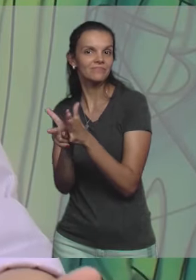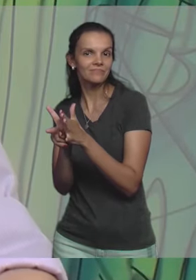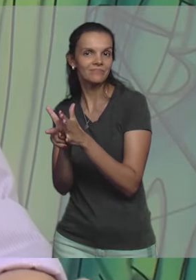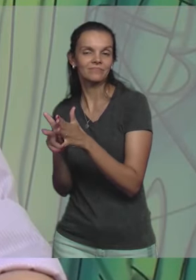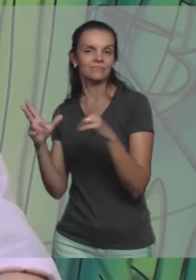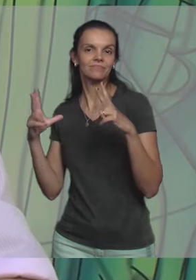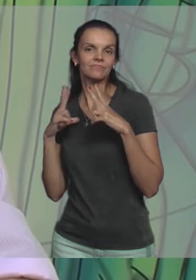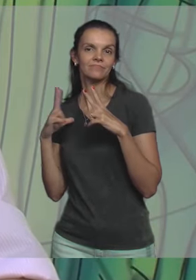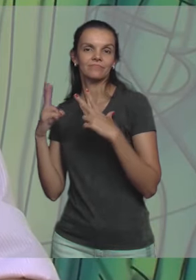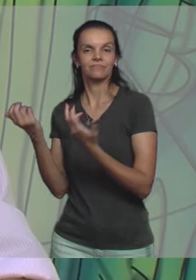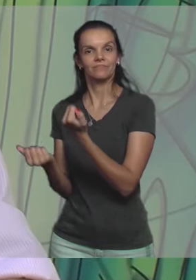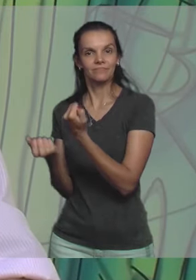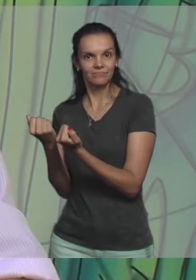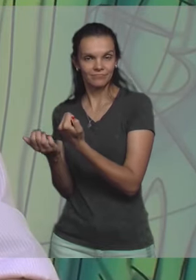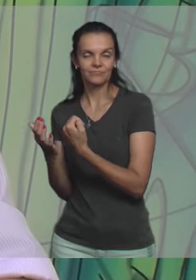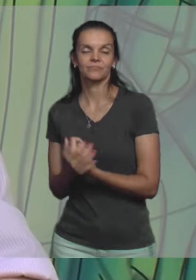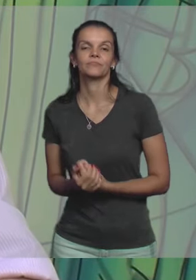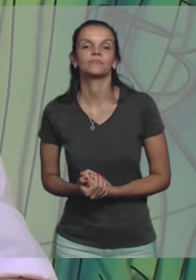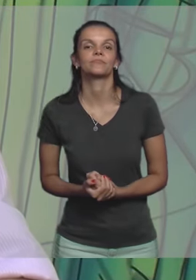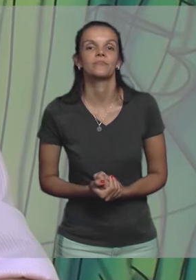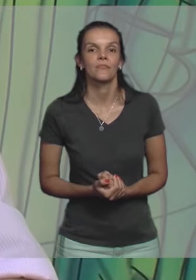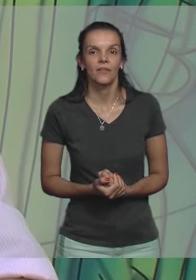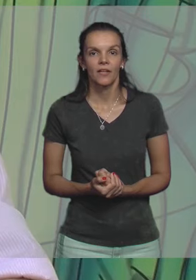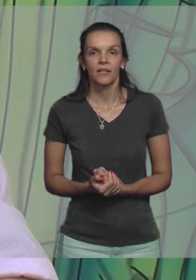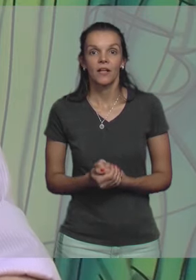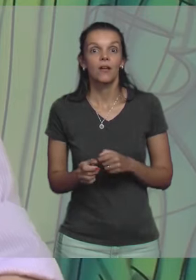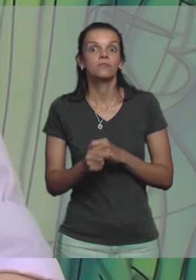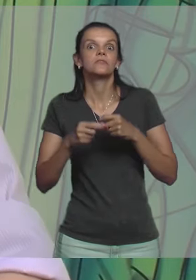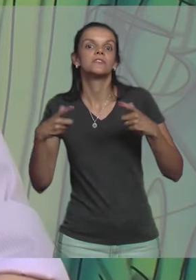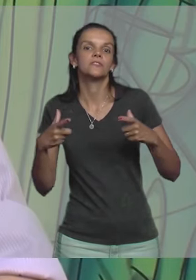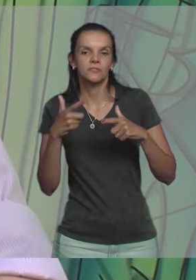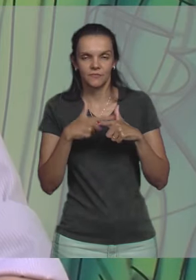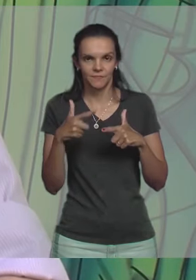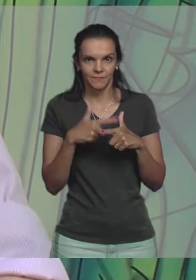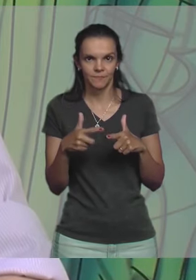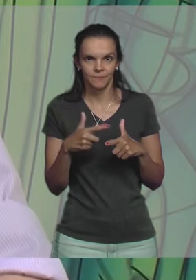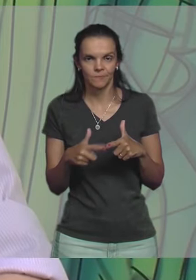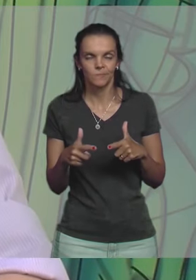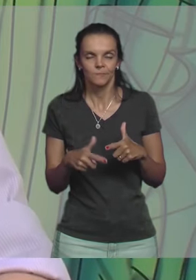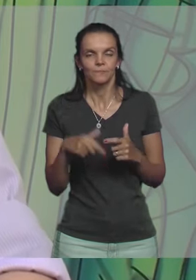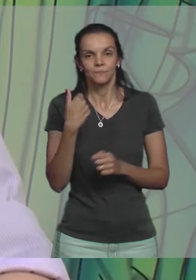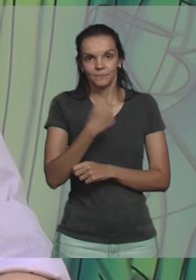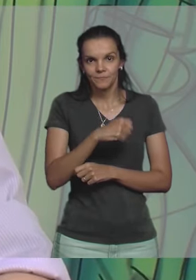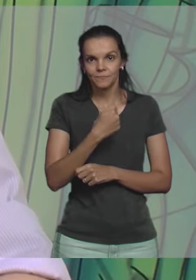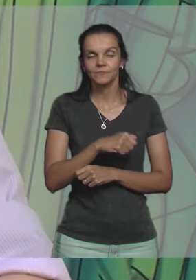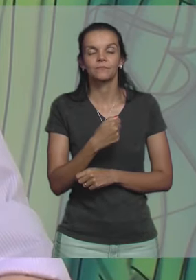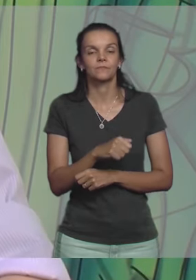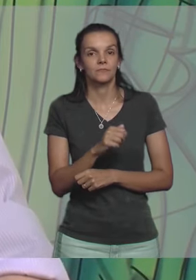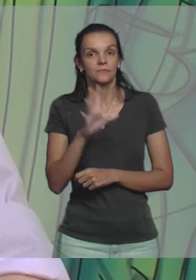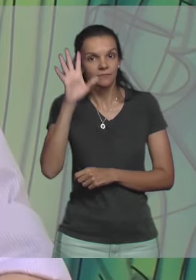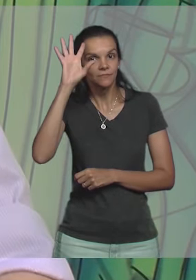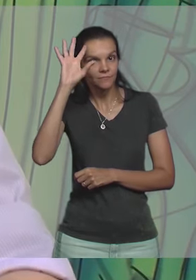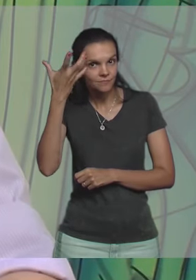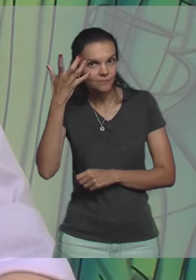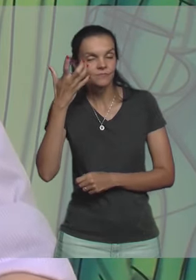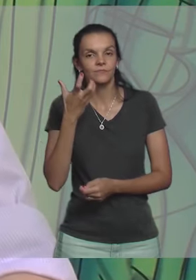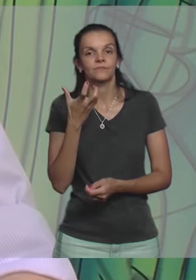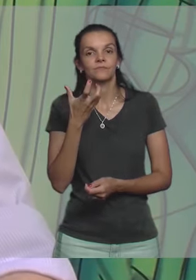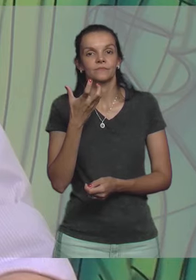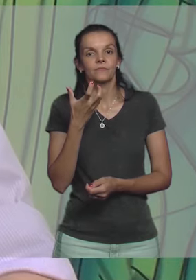veículo particular. Isso, na verdade, eu diria assim que é o grande problema que nós temos, que precisa ser enfrentado de uma maneira mais